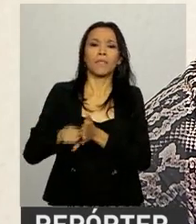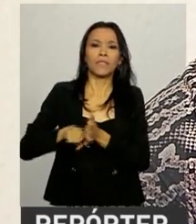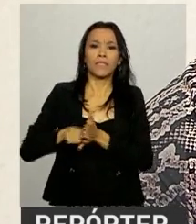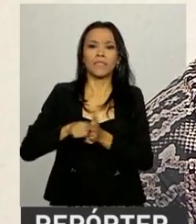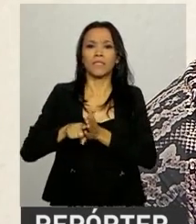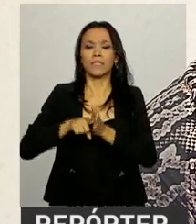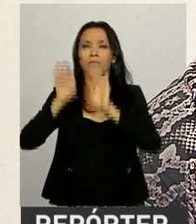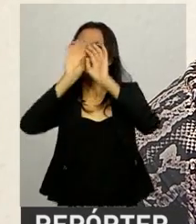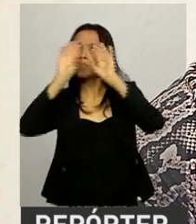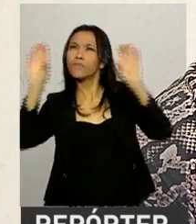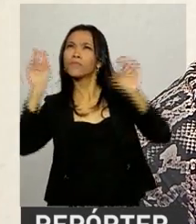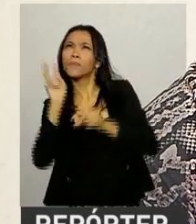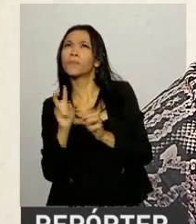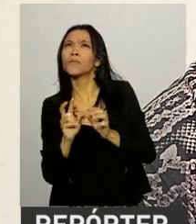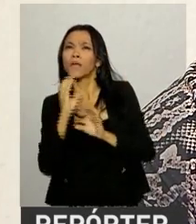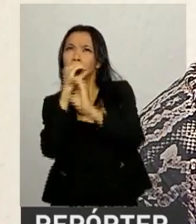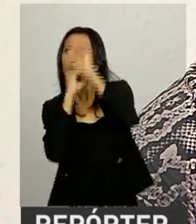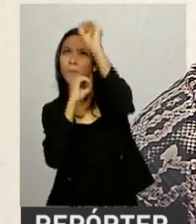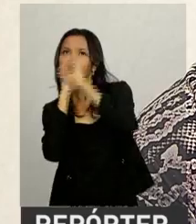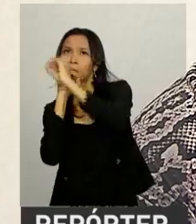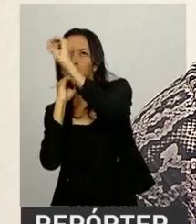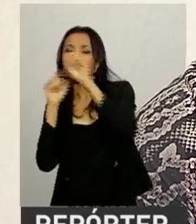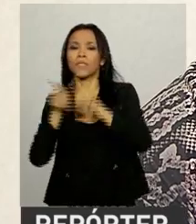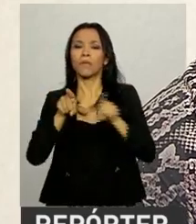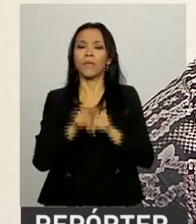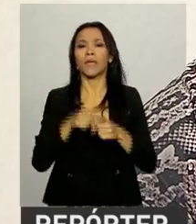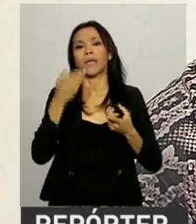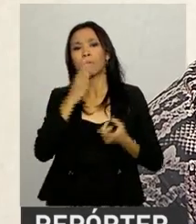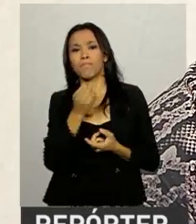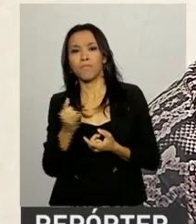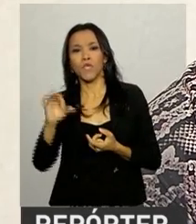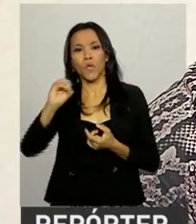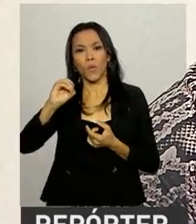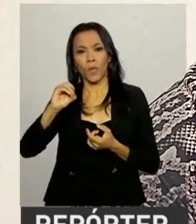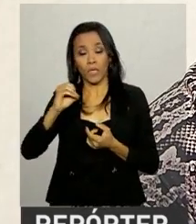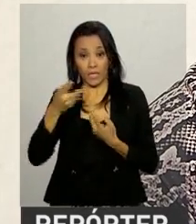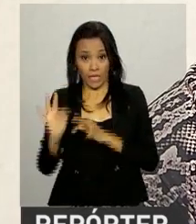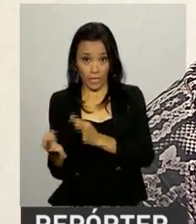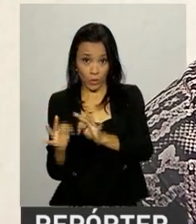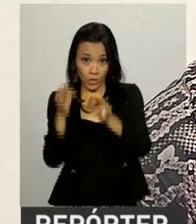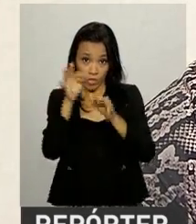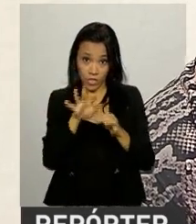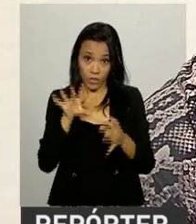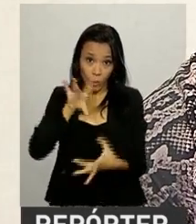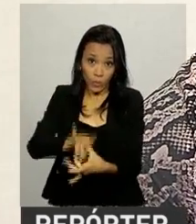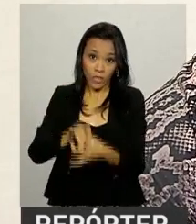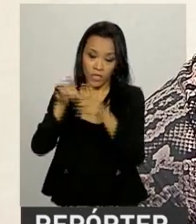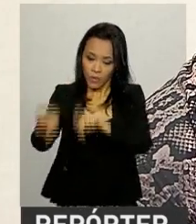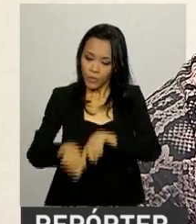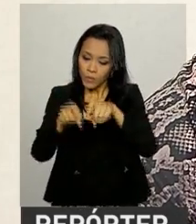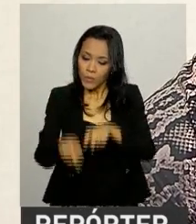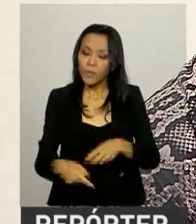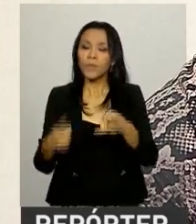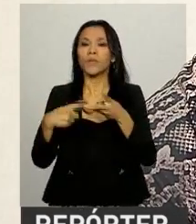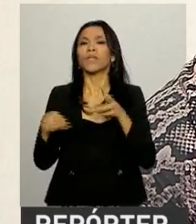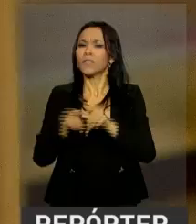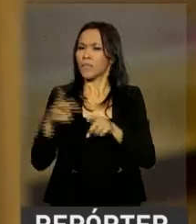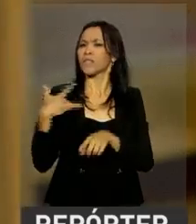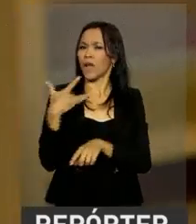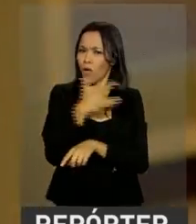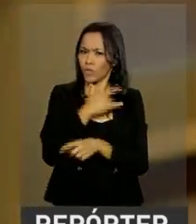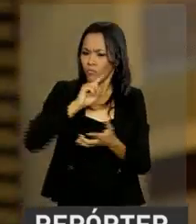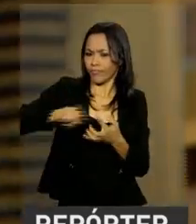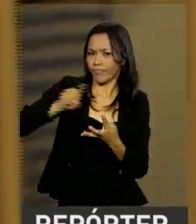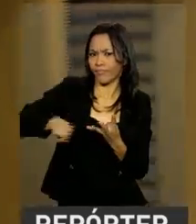espacial, prevenção de desastres naturais, biotecnologia aplicada para a agricultura e para o setor de saúde também.